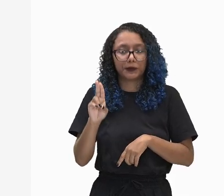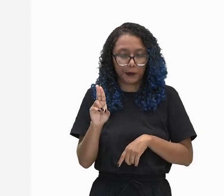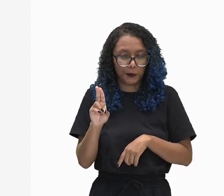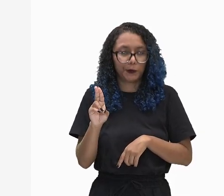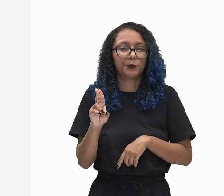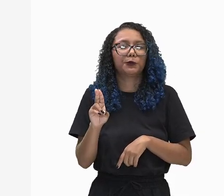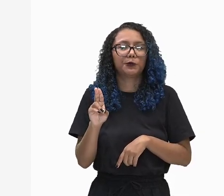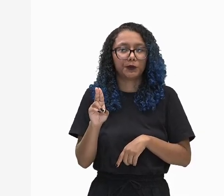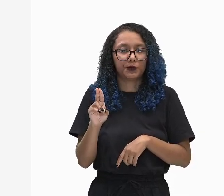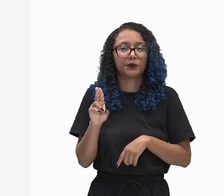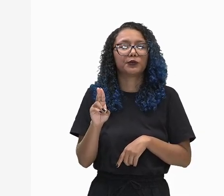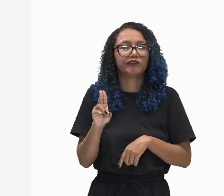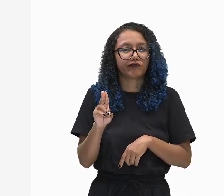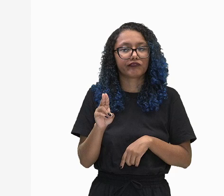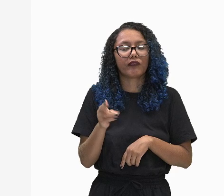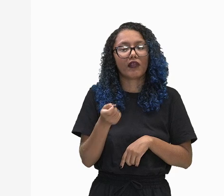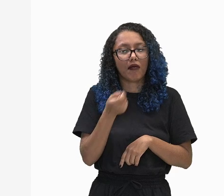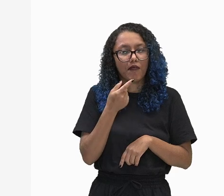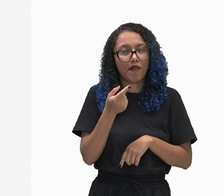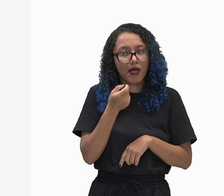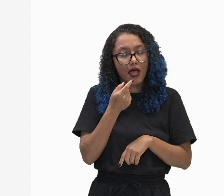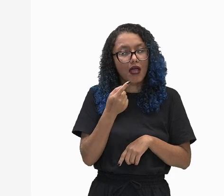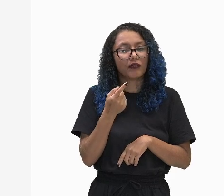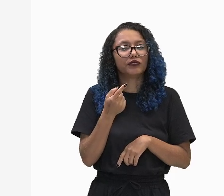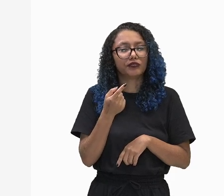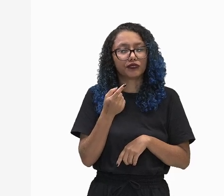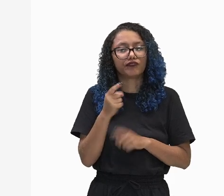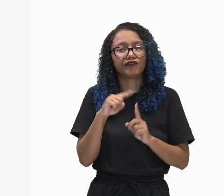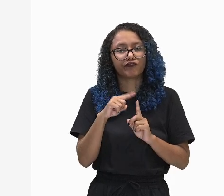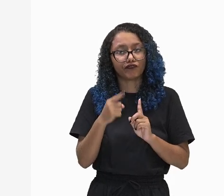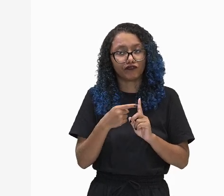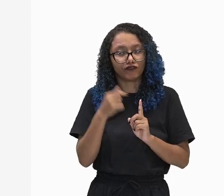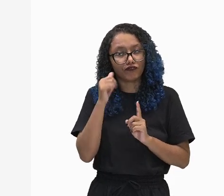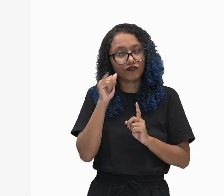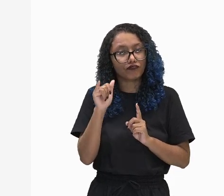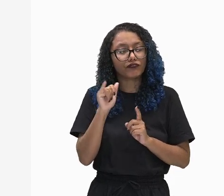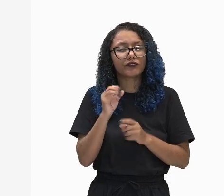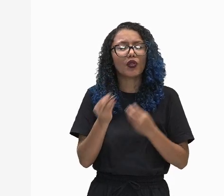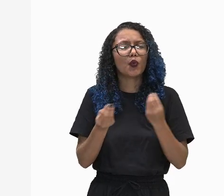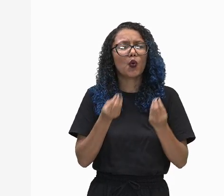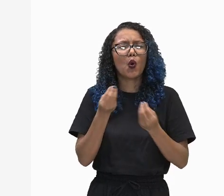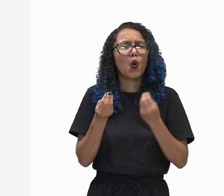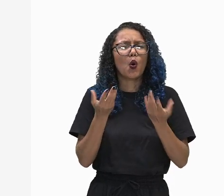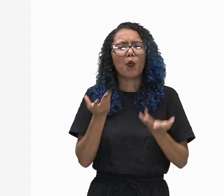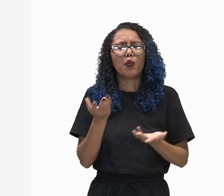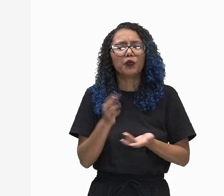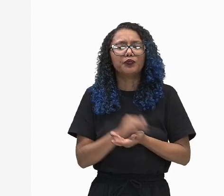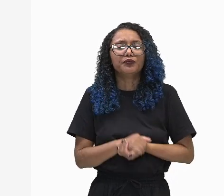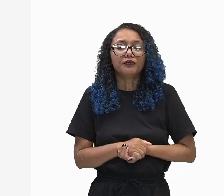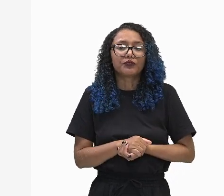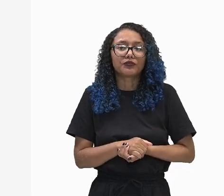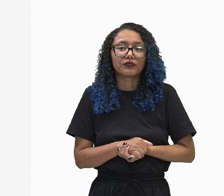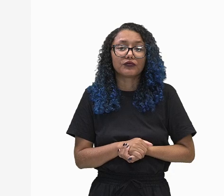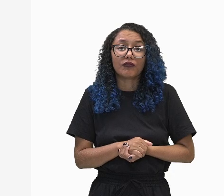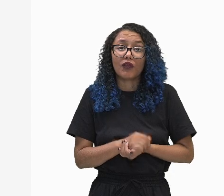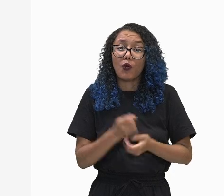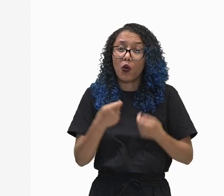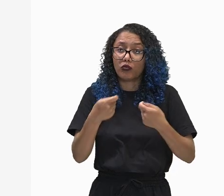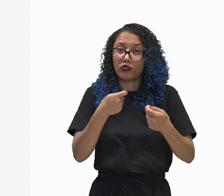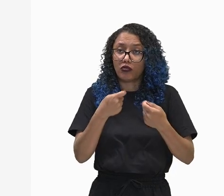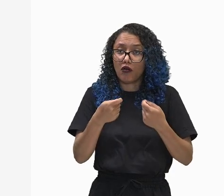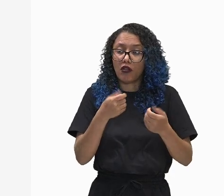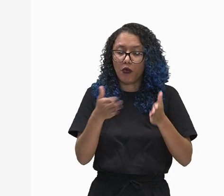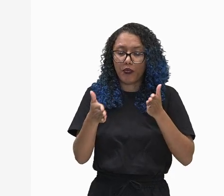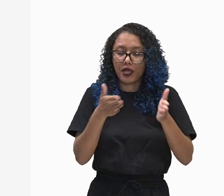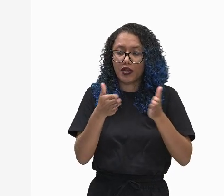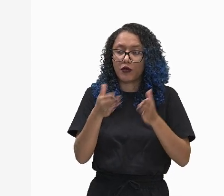os contraceptivos. Contraceptivos, eles vão trabalhar na regulação do ciclo menstrual e